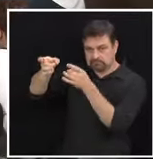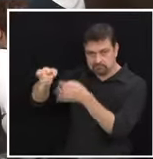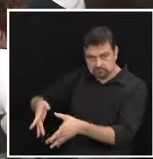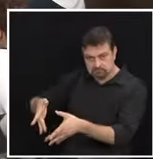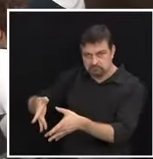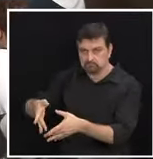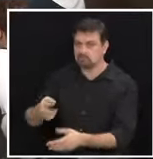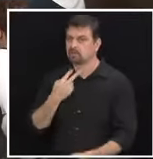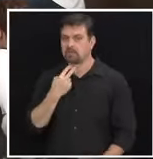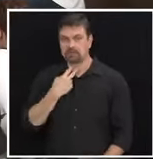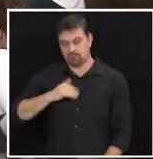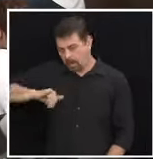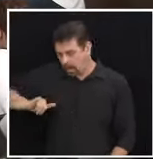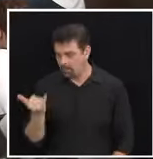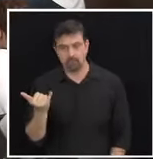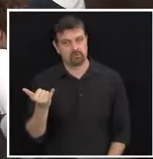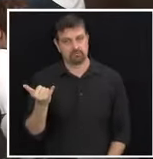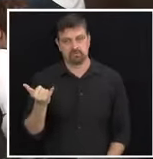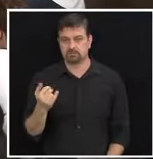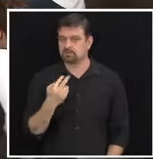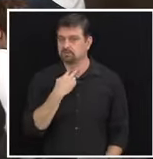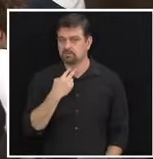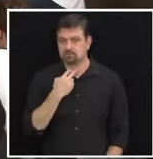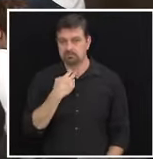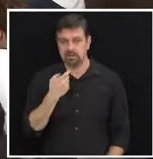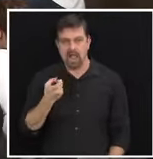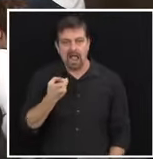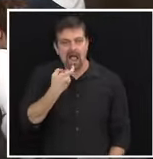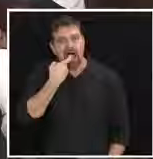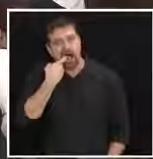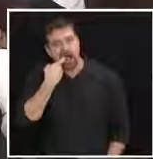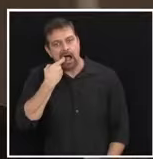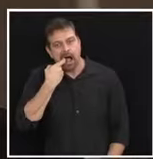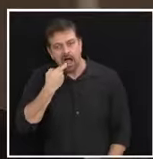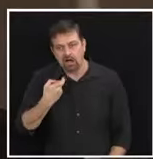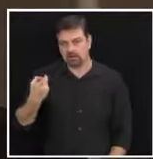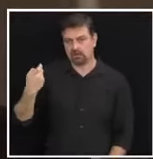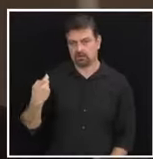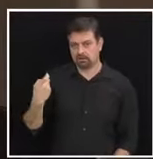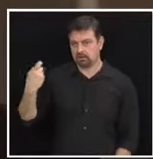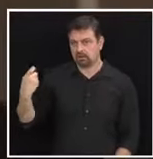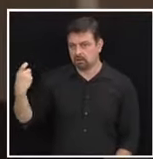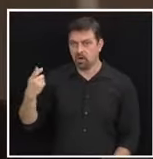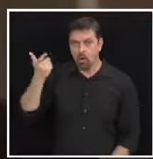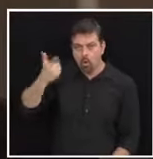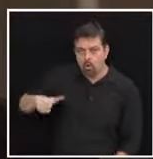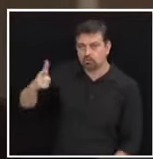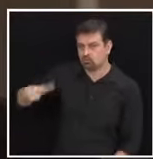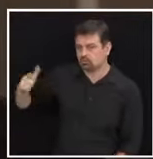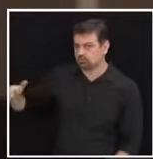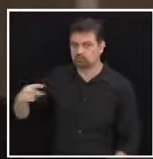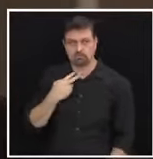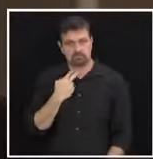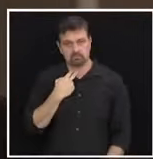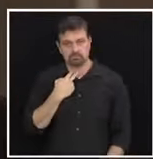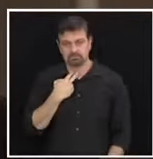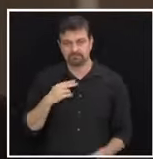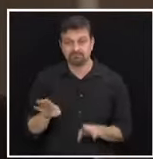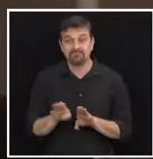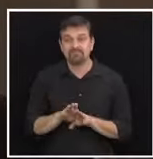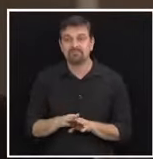muito bem esterilizado para que não haja a contaminação. Agora, a coisa mais interessante de tudo é a